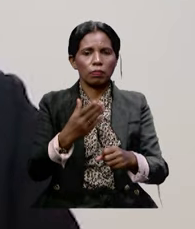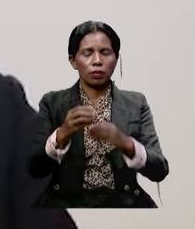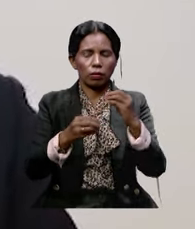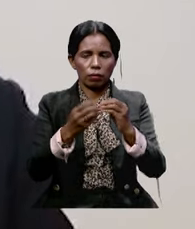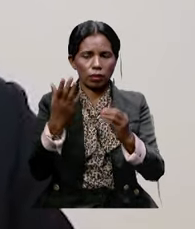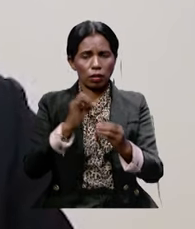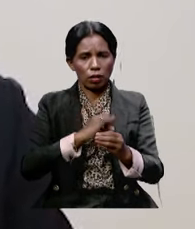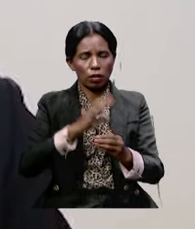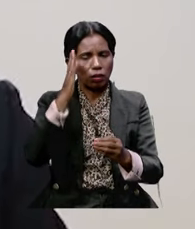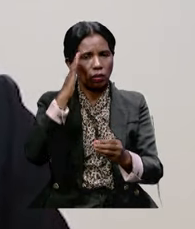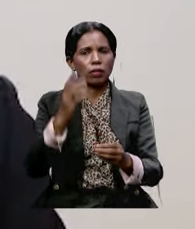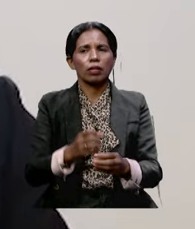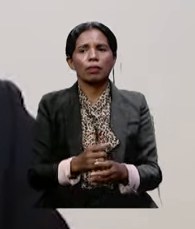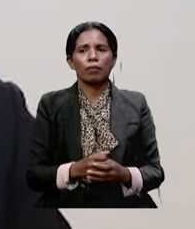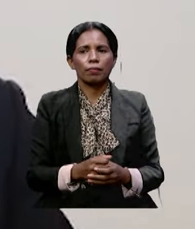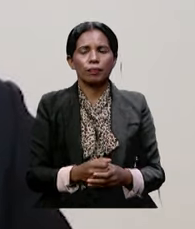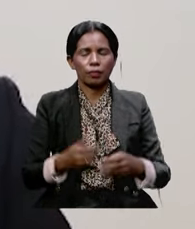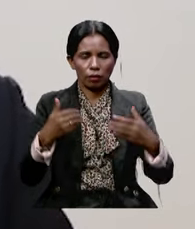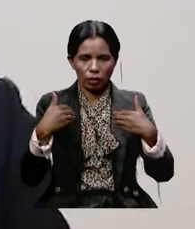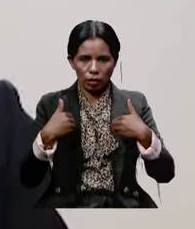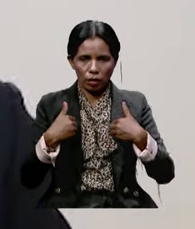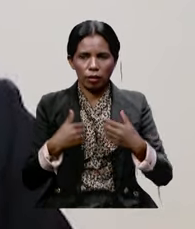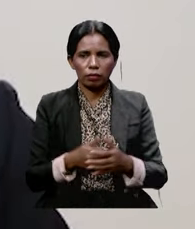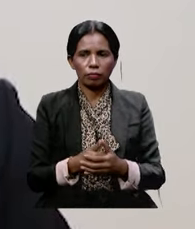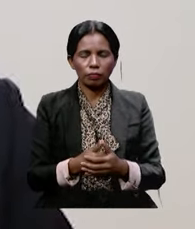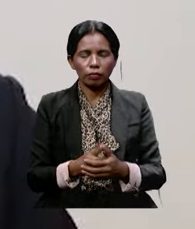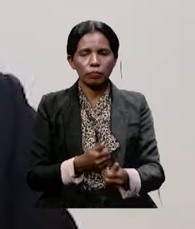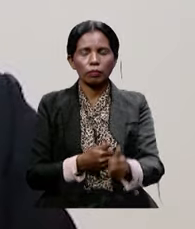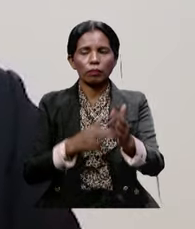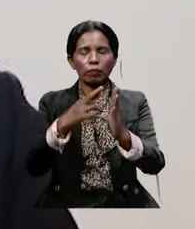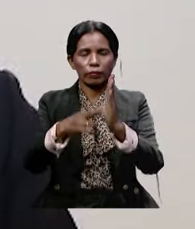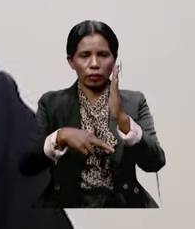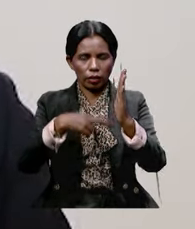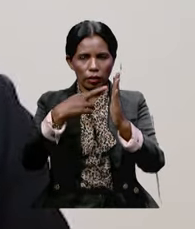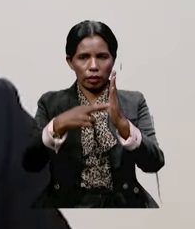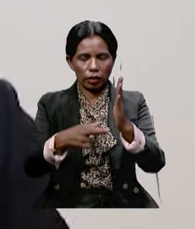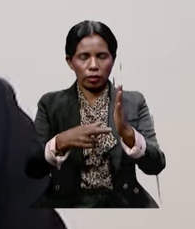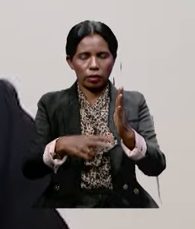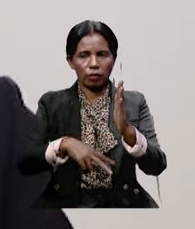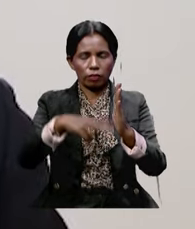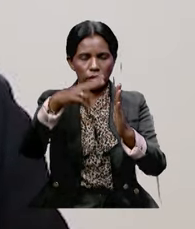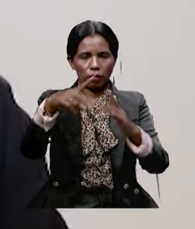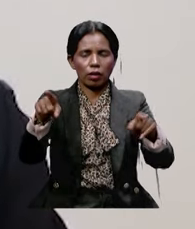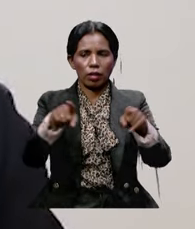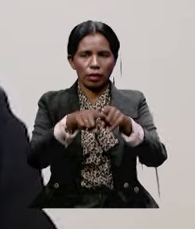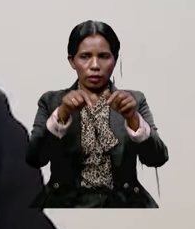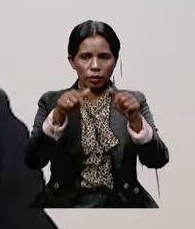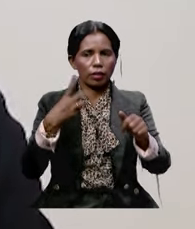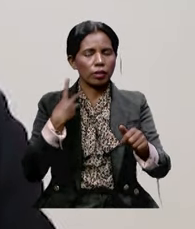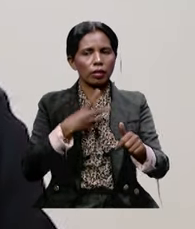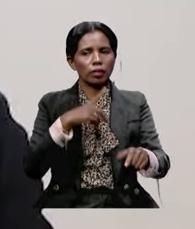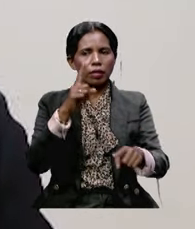Mas já não é isso, cara, que é, e há, tem regras, tem que estar, que é, nem valor, nem sané, e